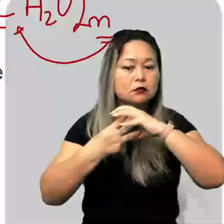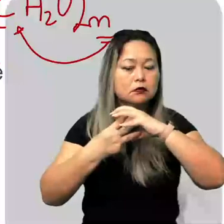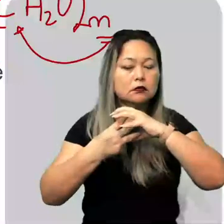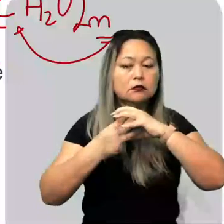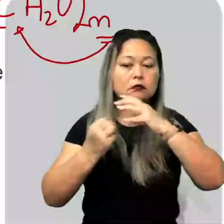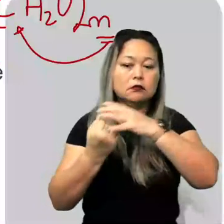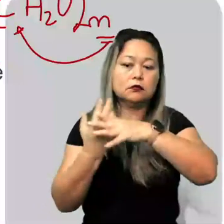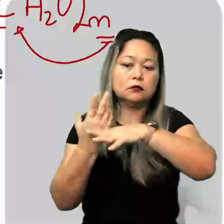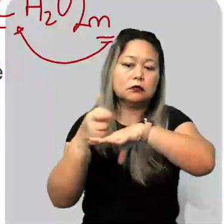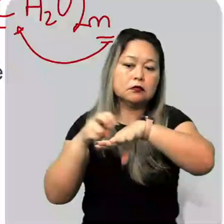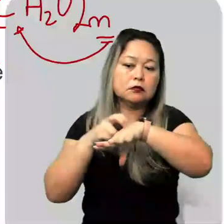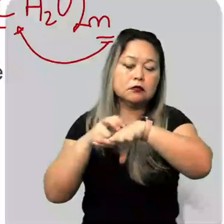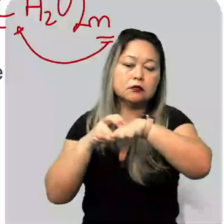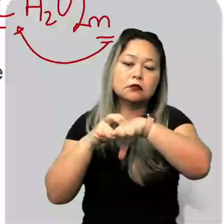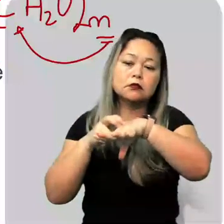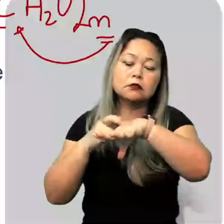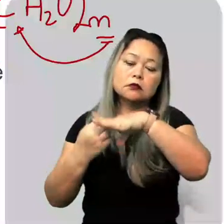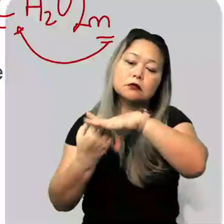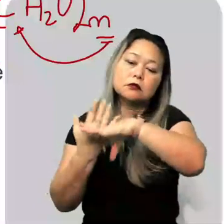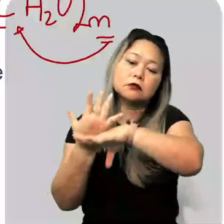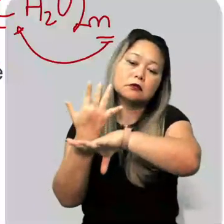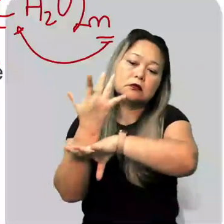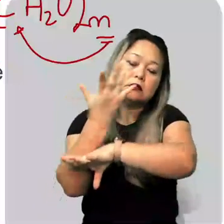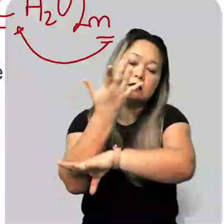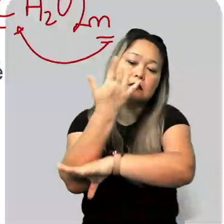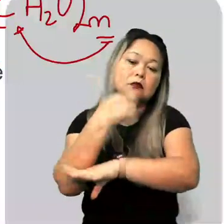dos vegetais